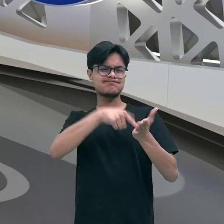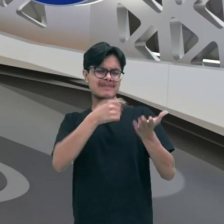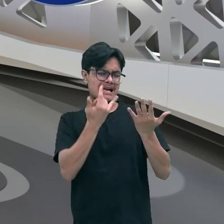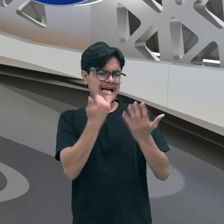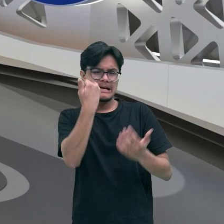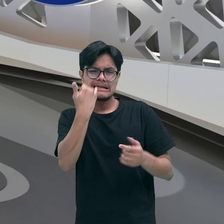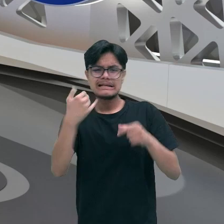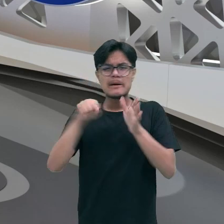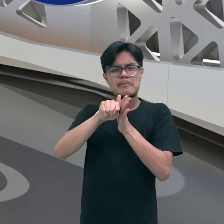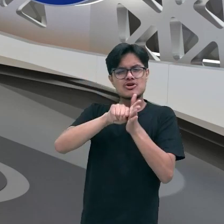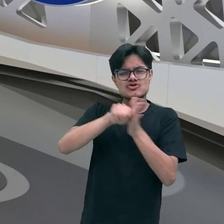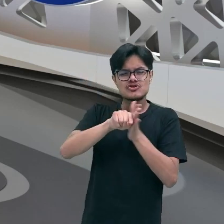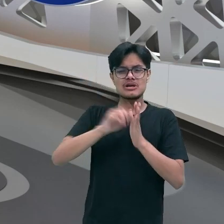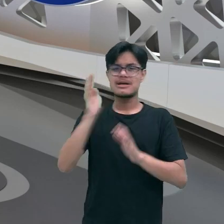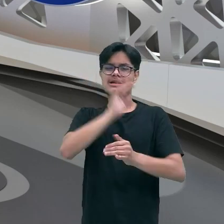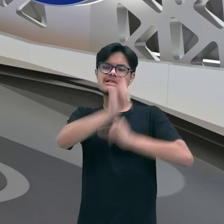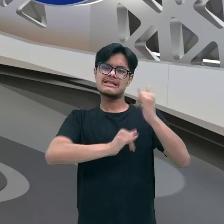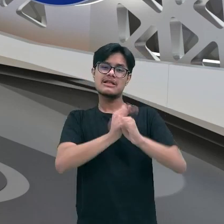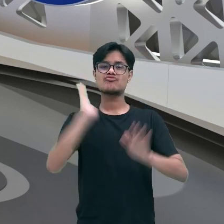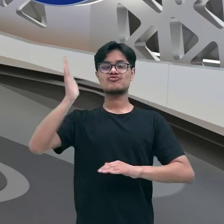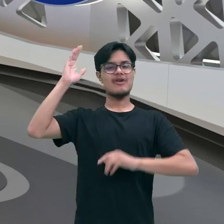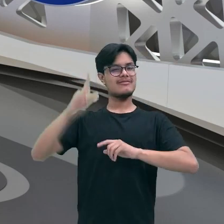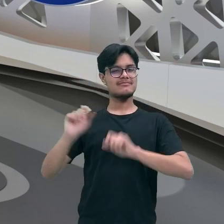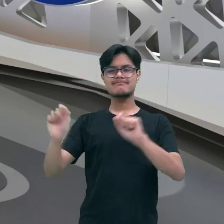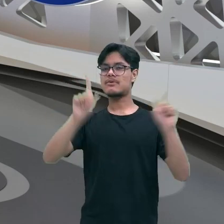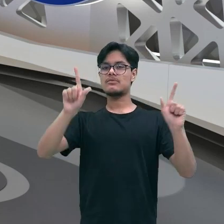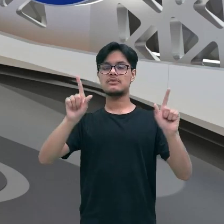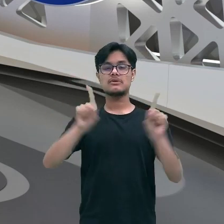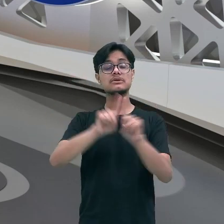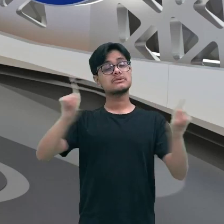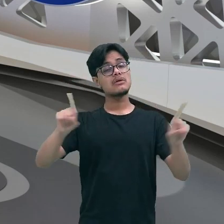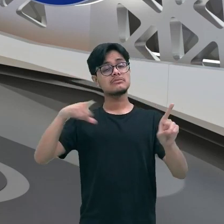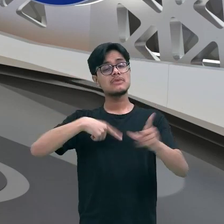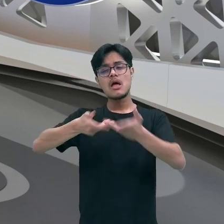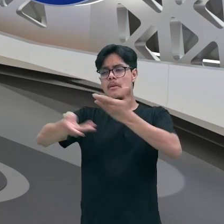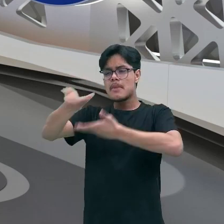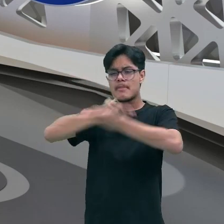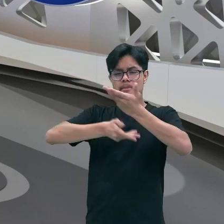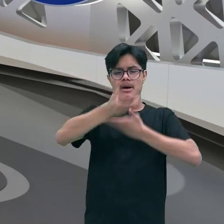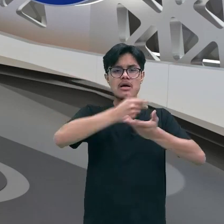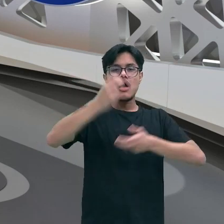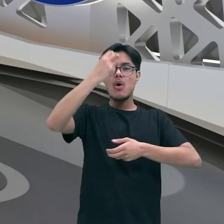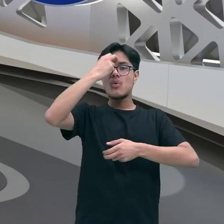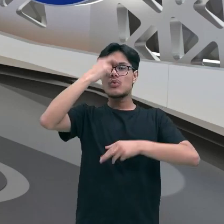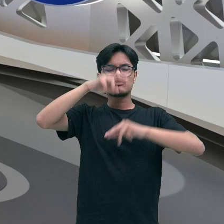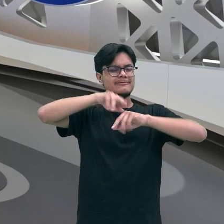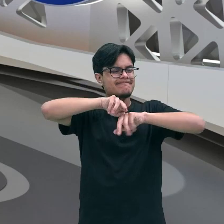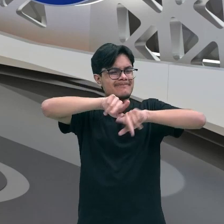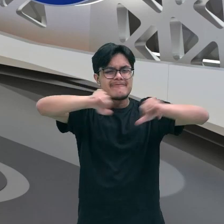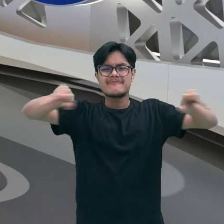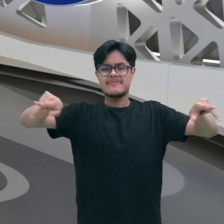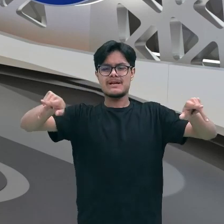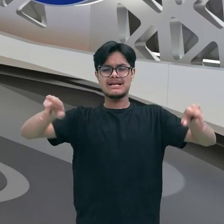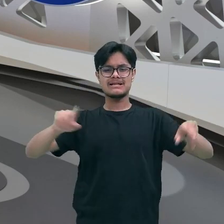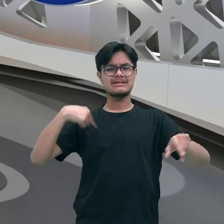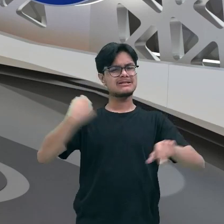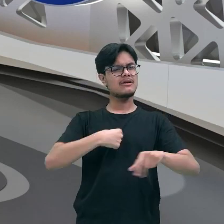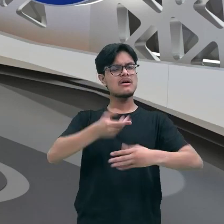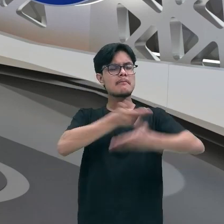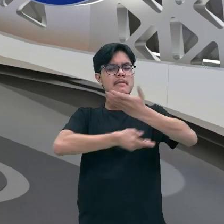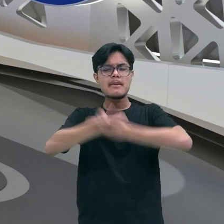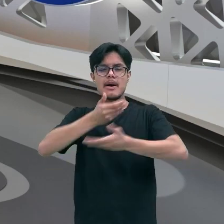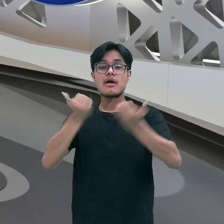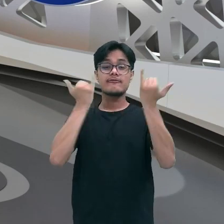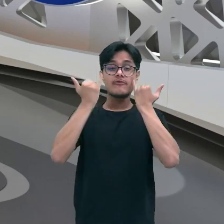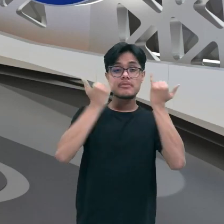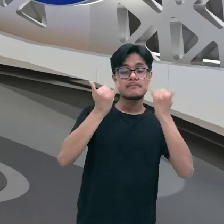mesma hora aparece pra gente. Então, é comum essa troca, essa interculturalidade. A gente está sempre trocando